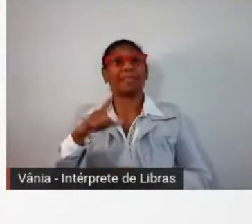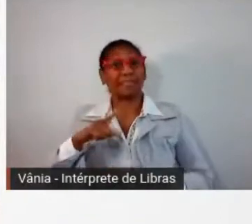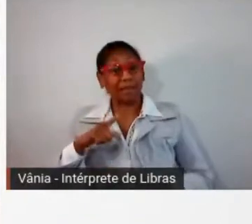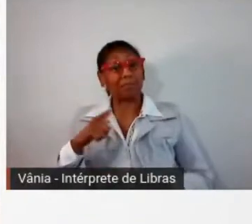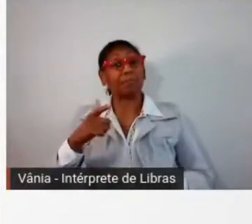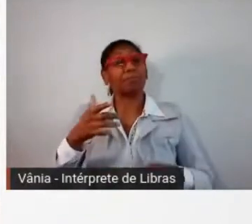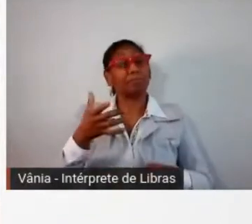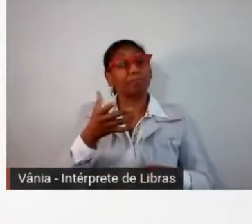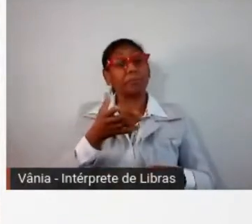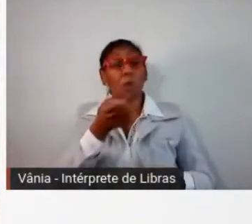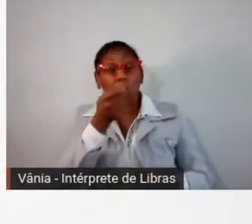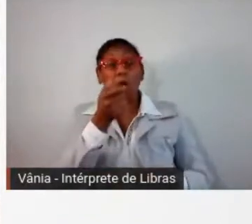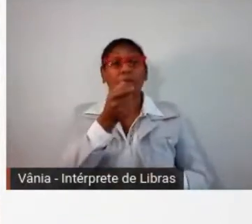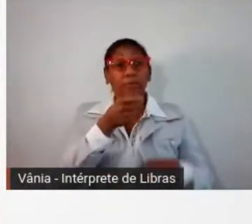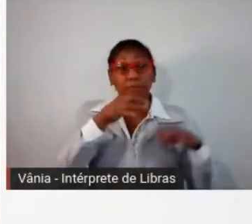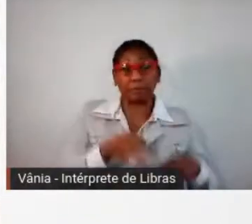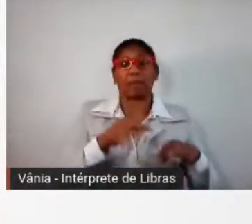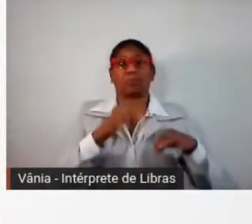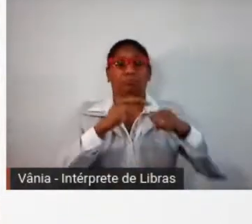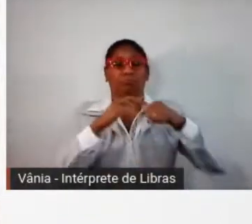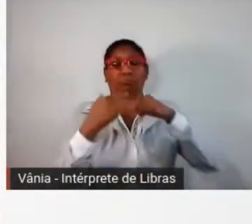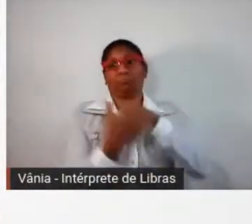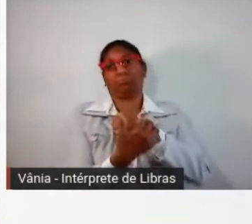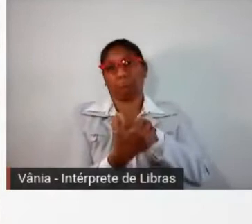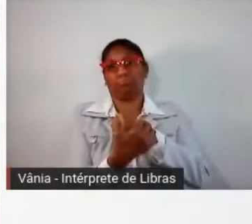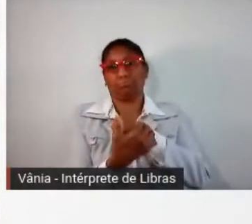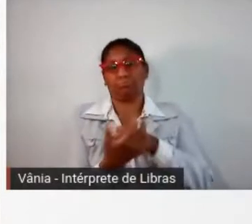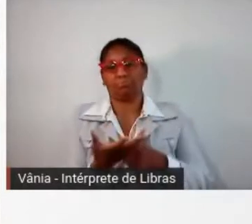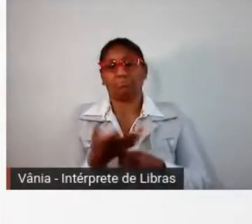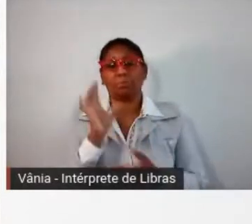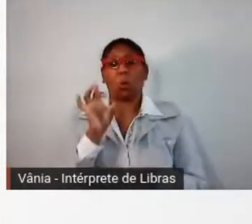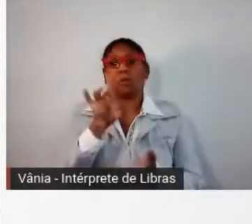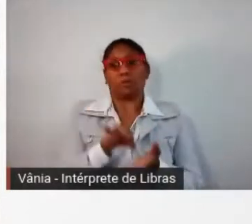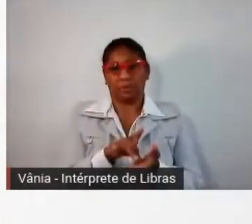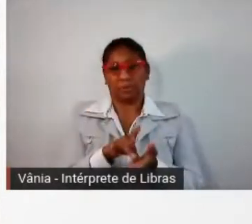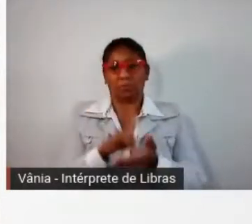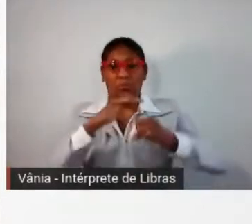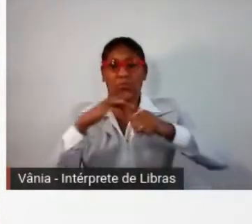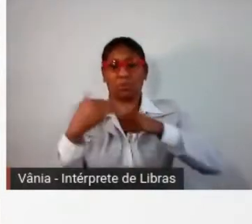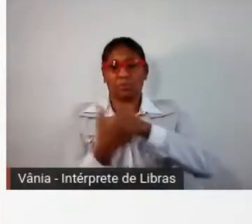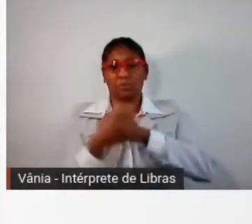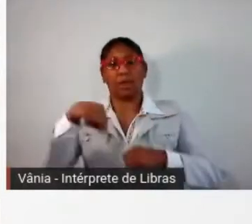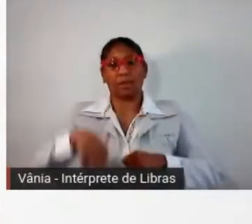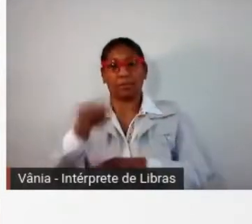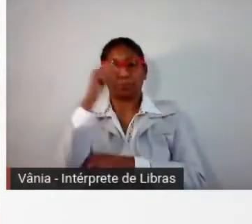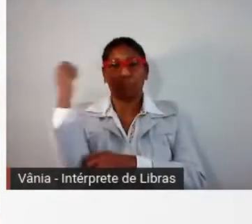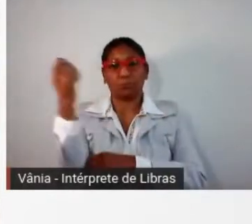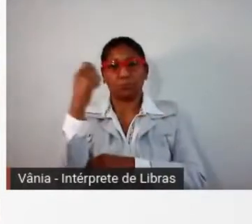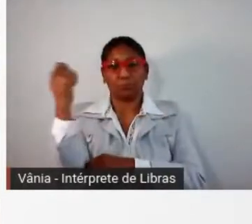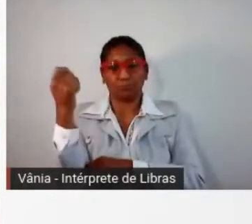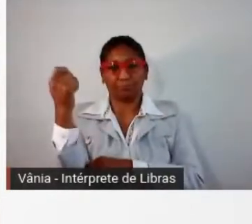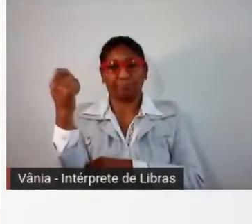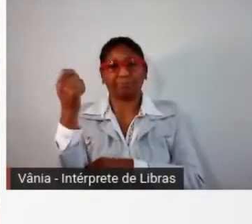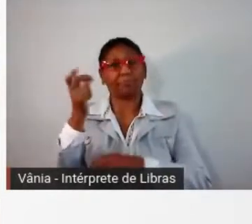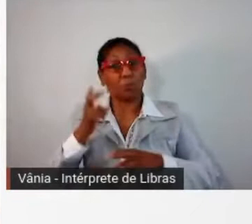de Covid-19. Esses são os números oficiais do coronavírus aqui no Rio Grande do Sul.